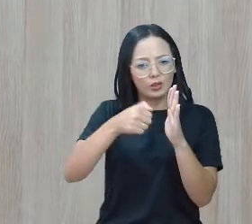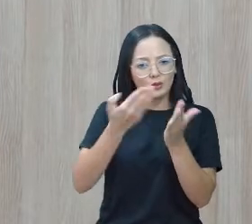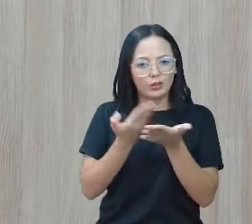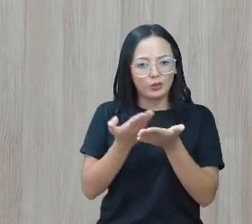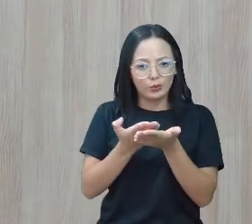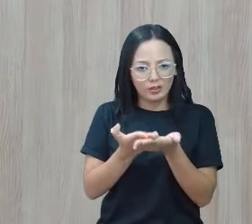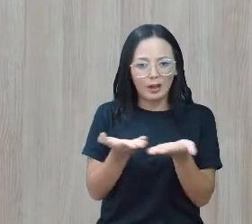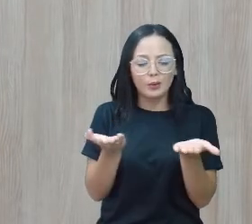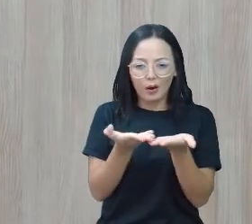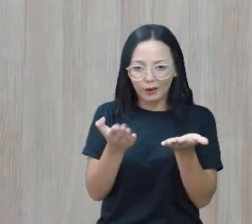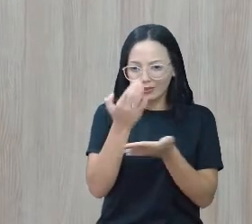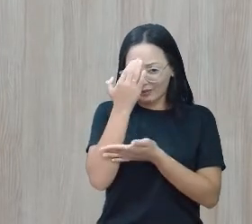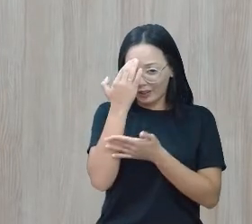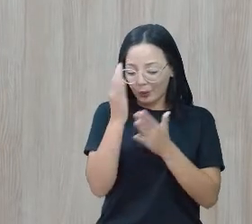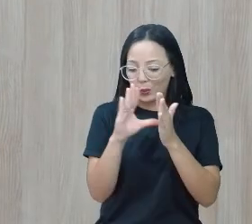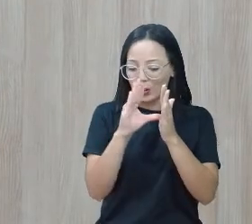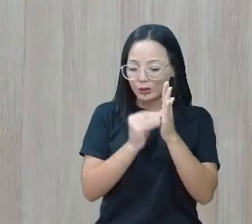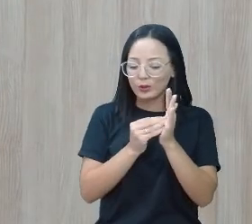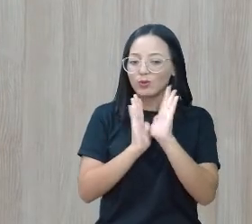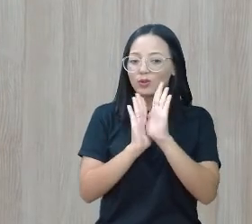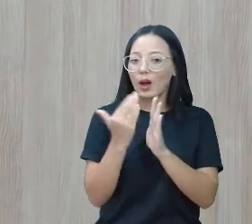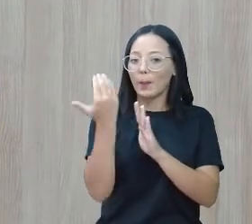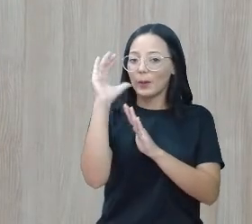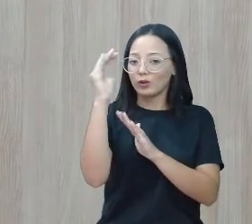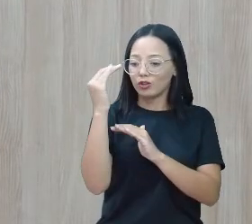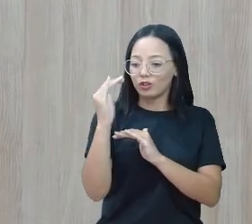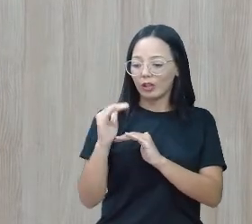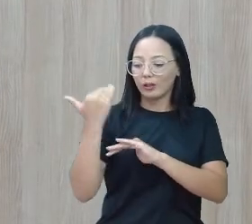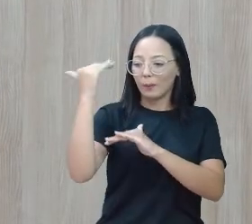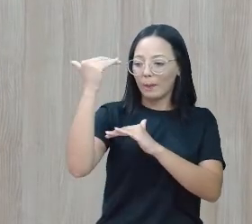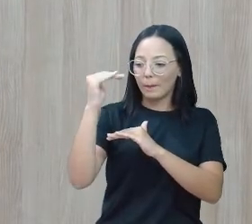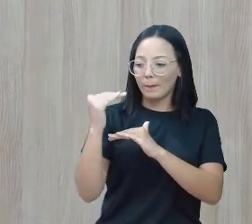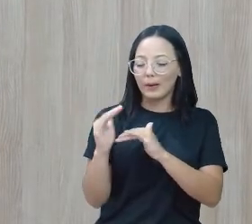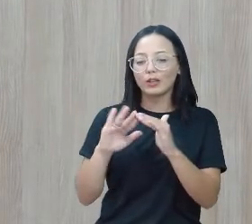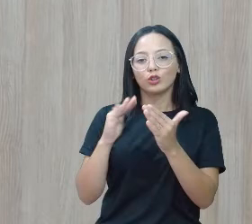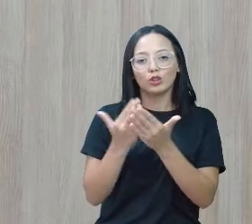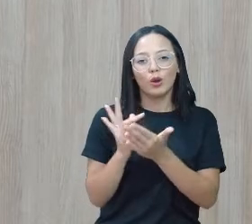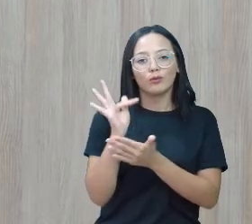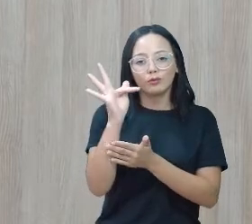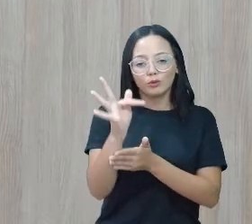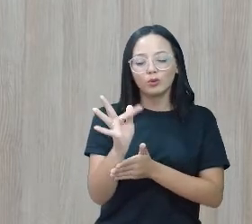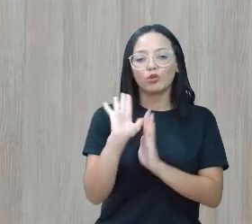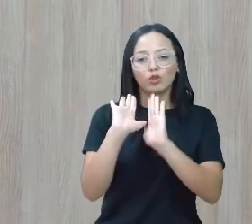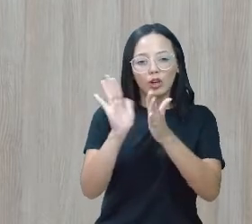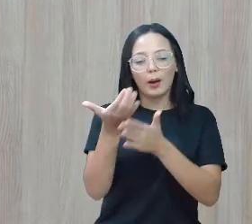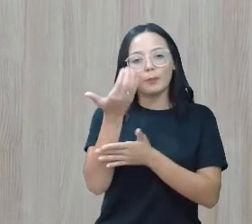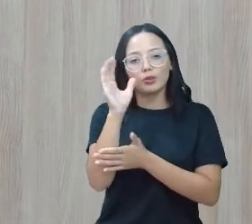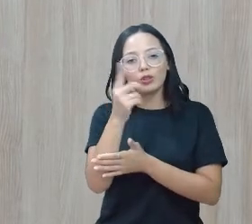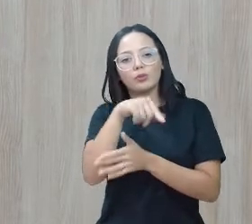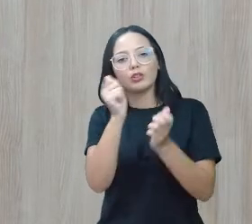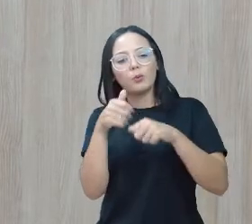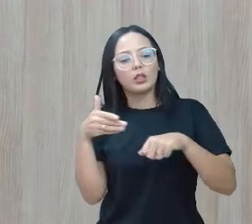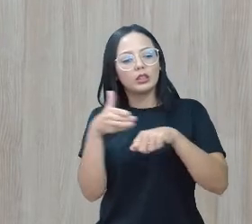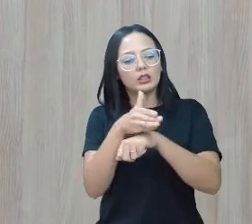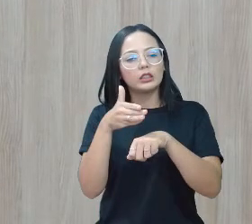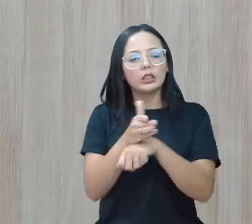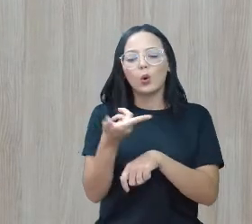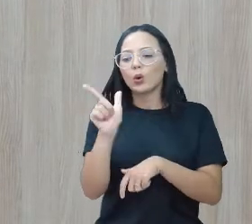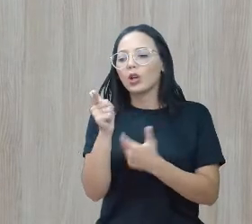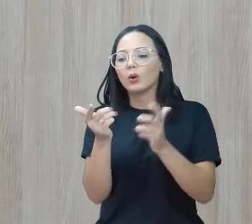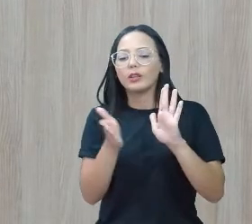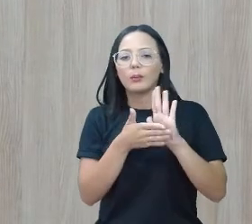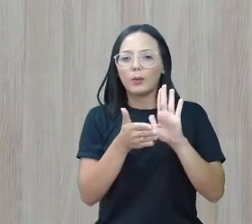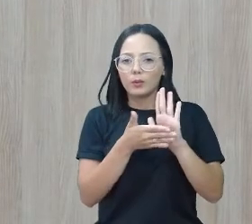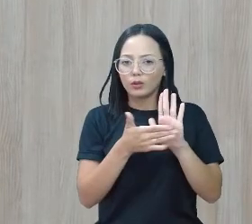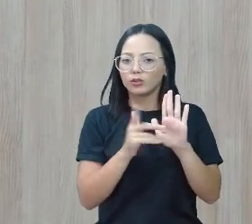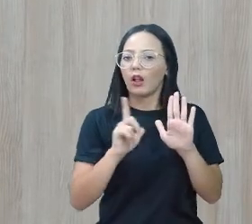viram. Esse conteúdo está na trilha da Escola do Futuro, onde vocês podem ir lá e tem outras